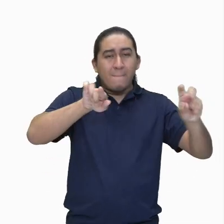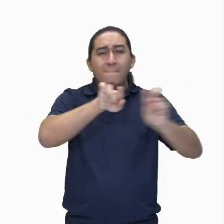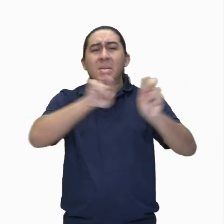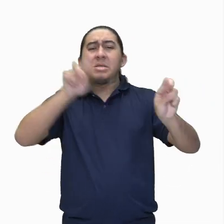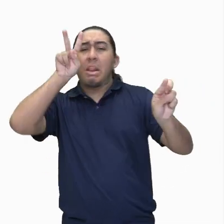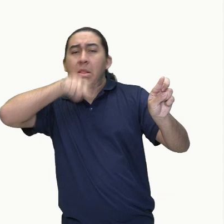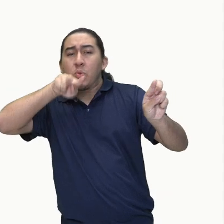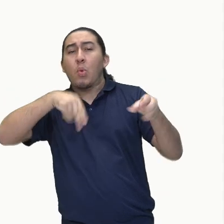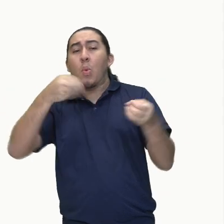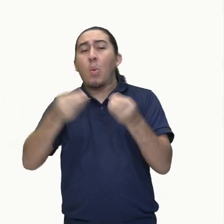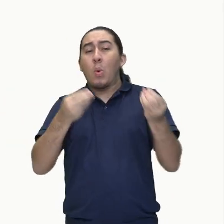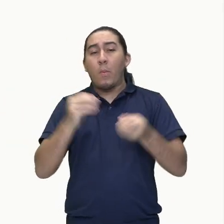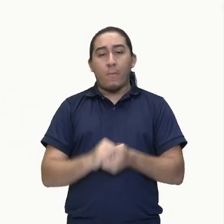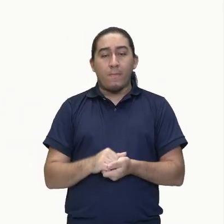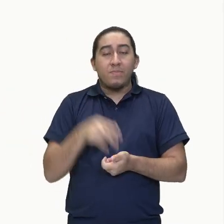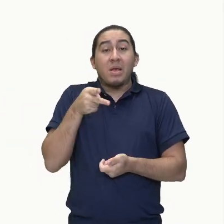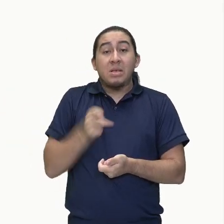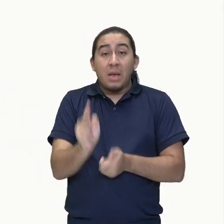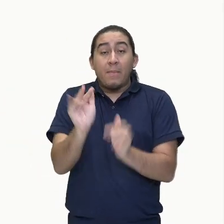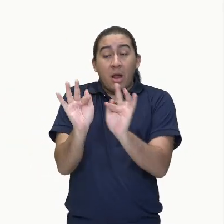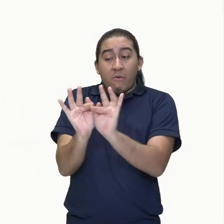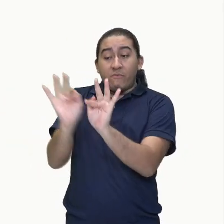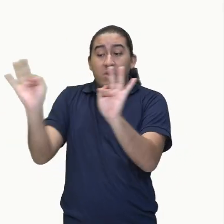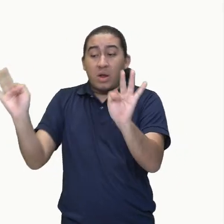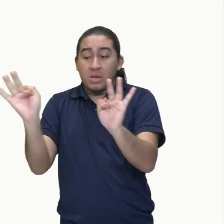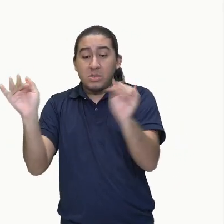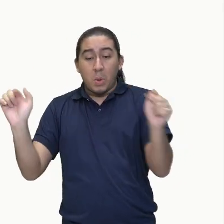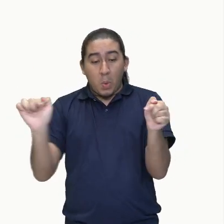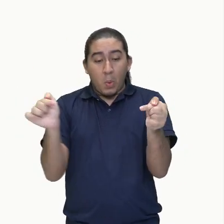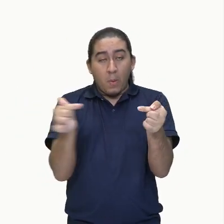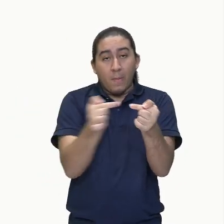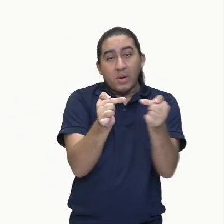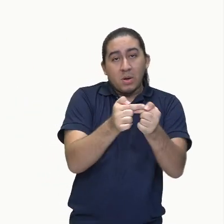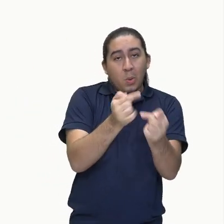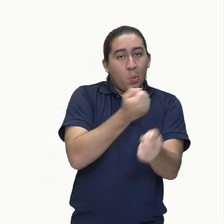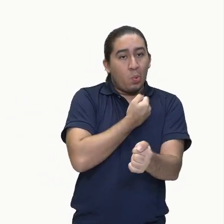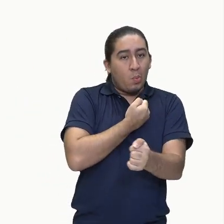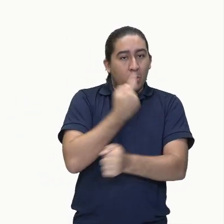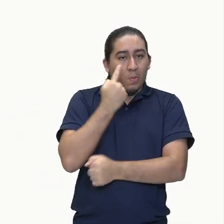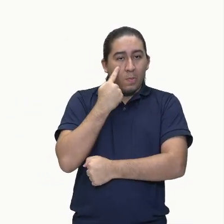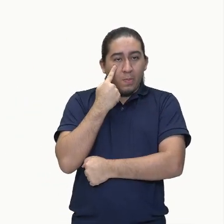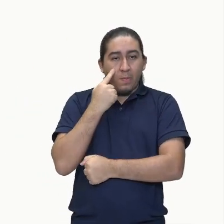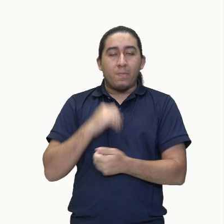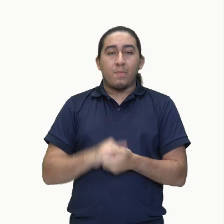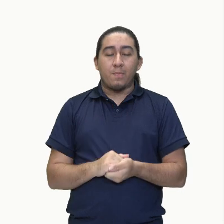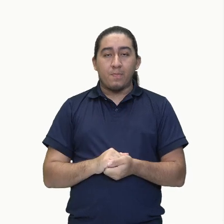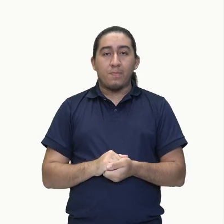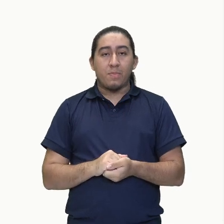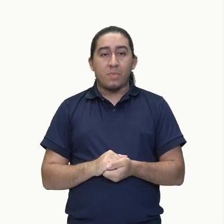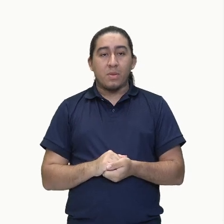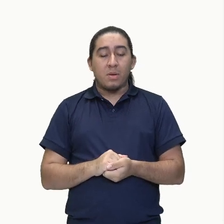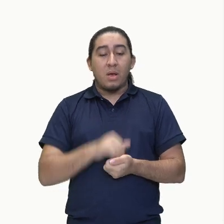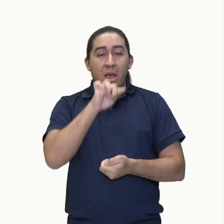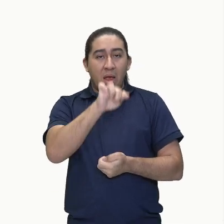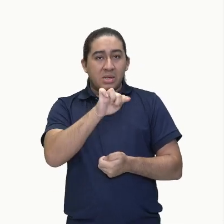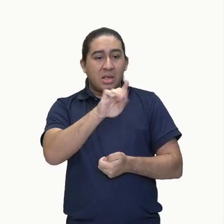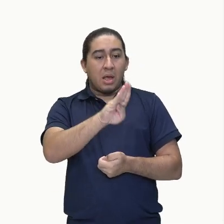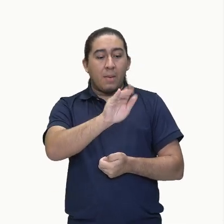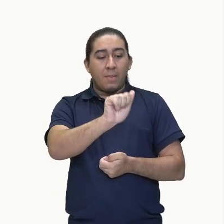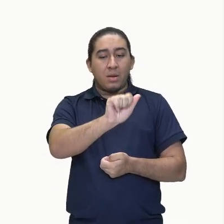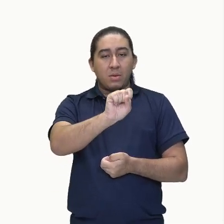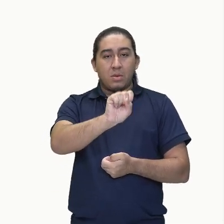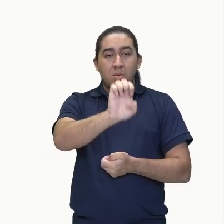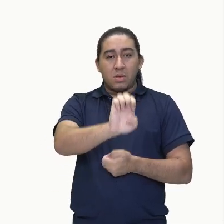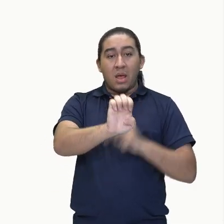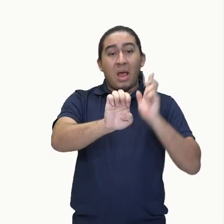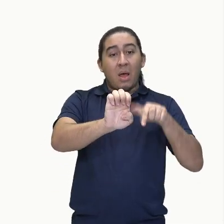Sempre, eu vou falar a base como sendo um número cardinal. Quais são os